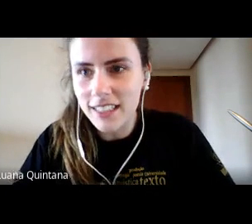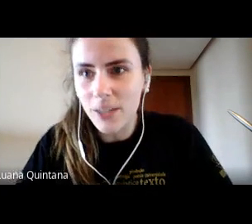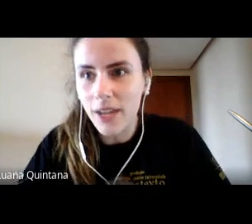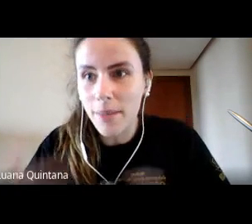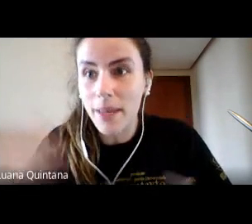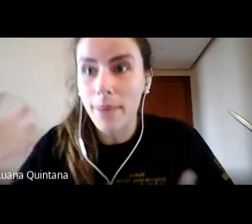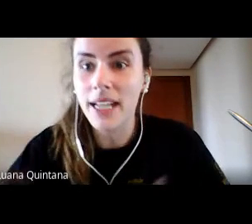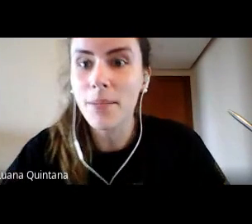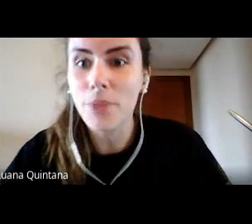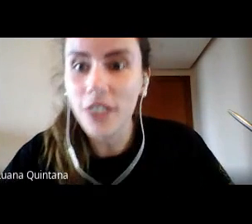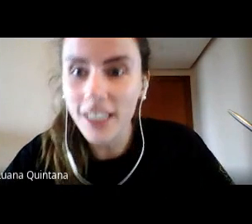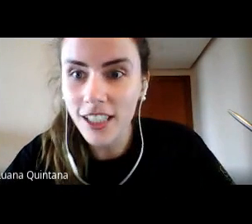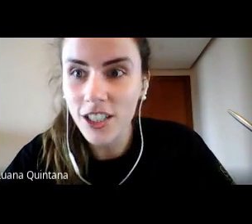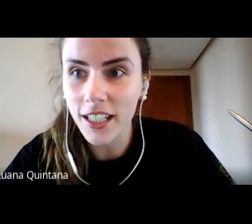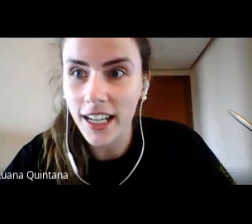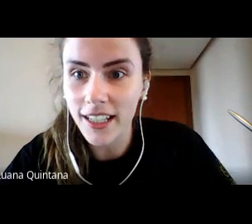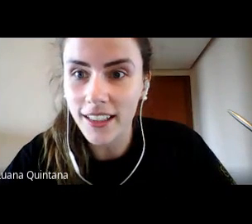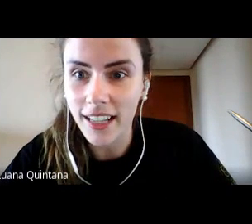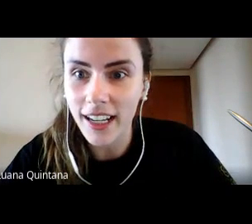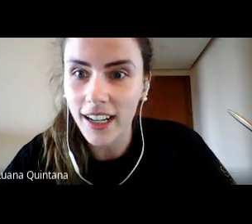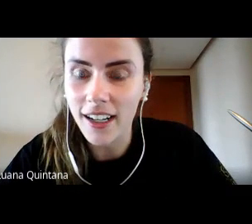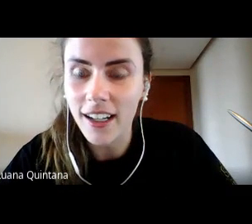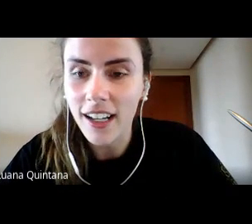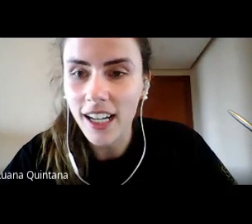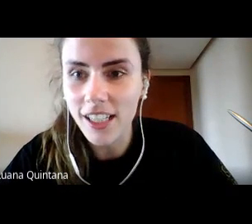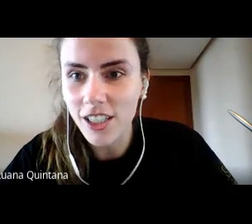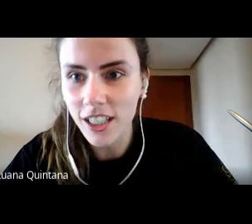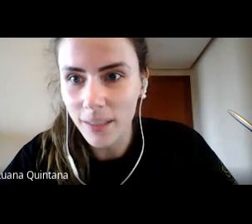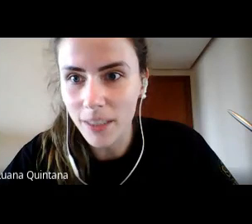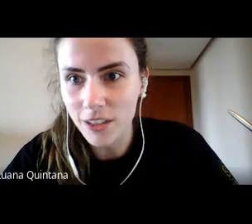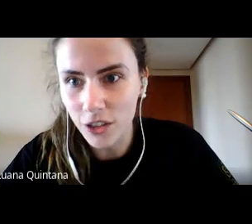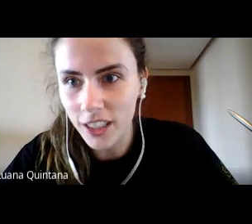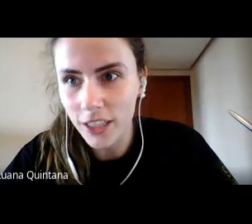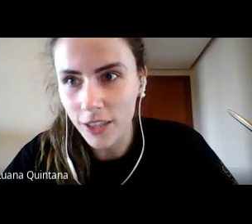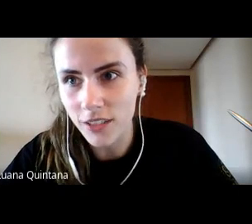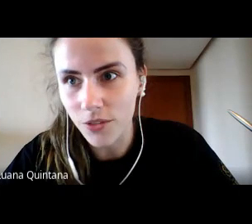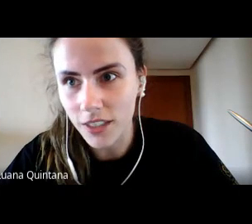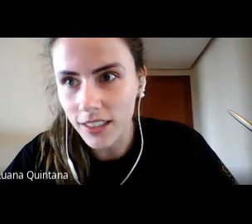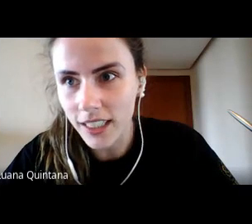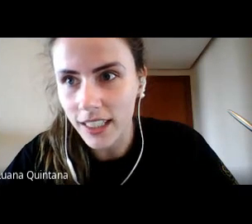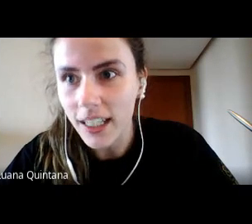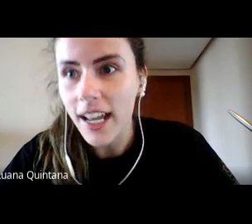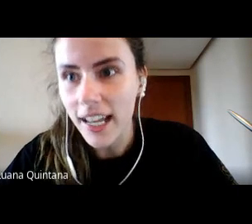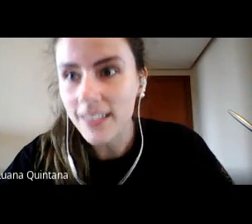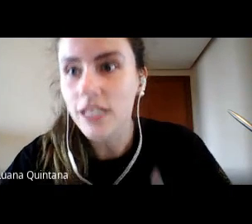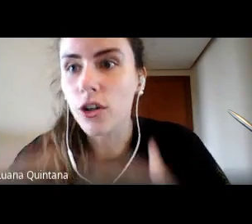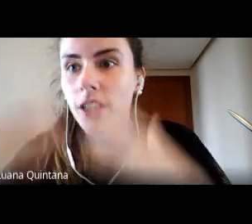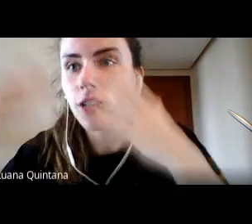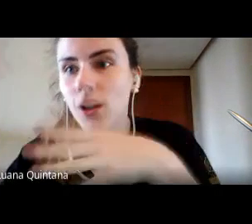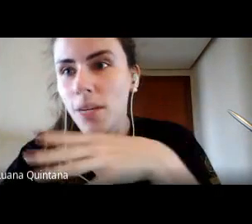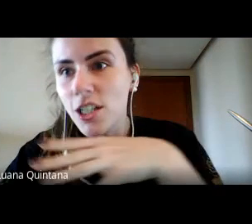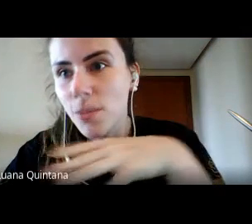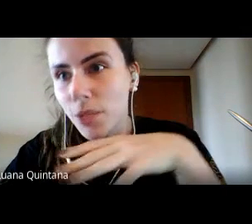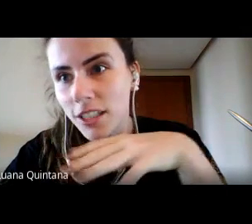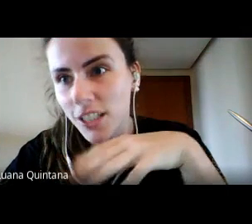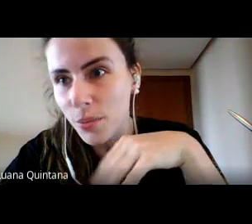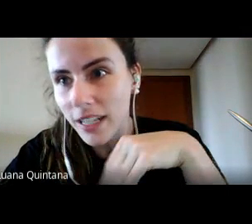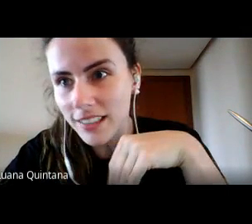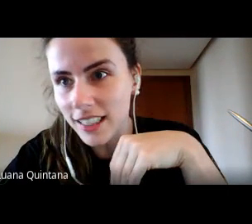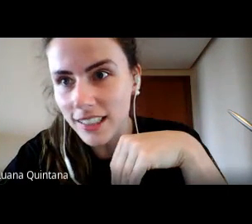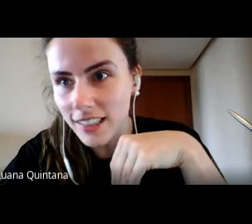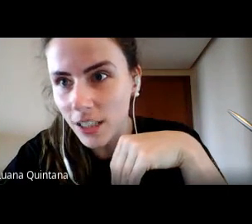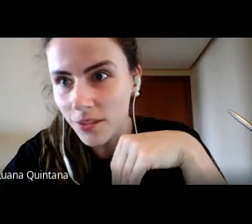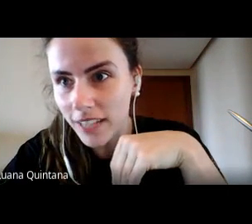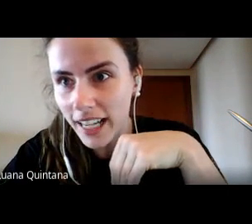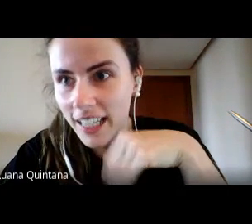essa questão é bem importante, que nem, né, a Ângela menciona da educação física, se torna totalmente importante por